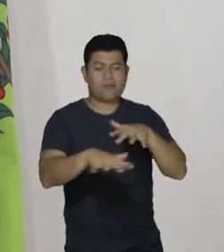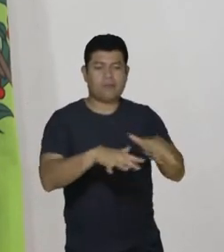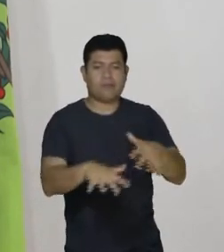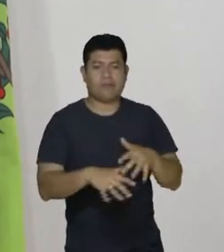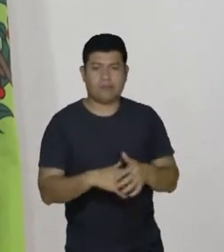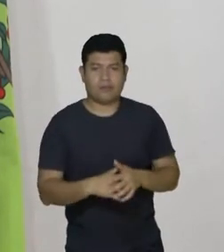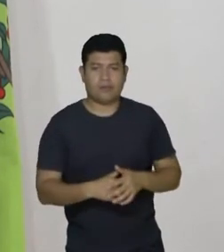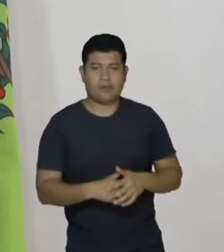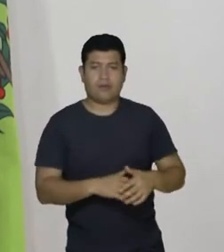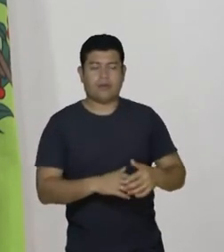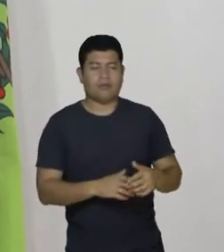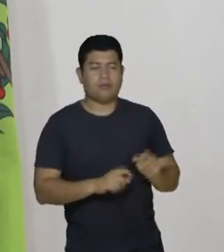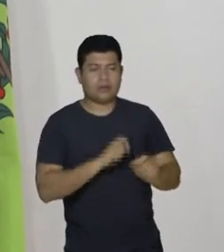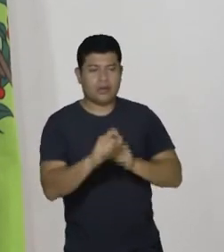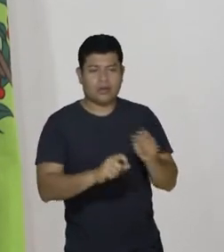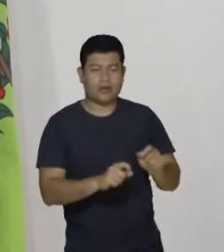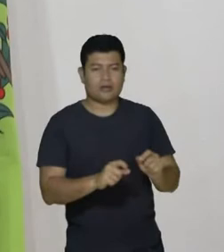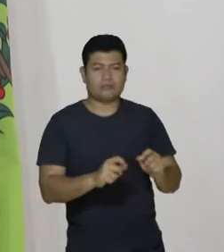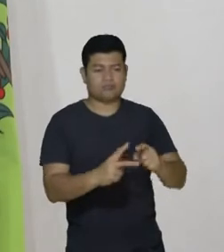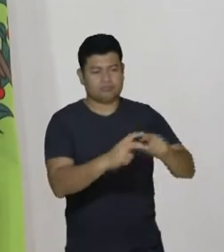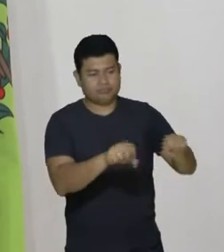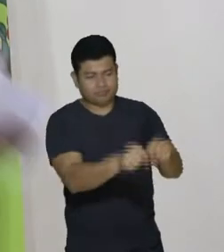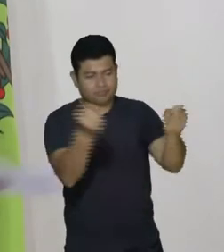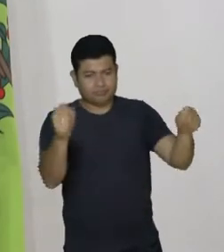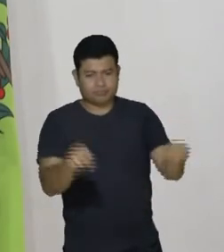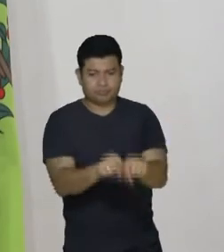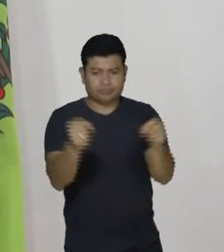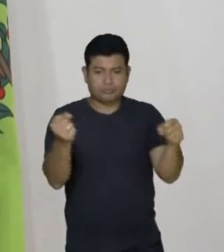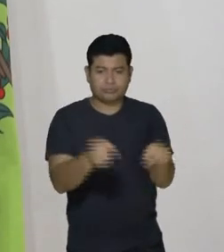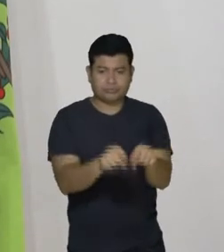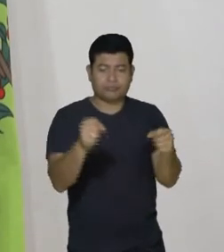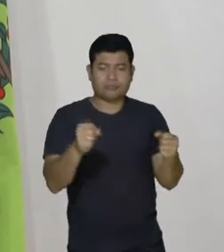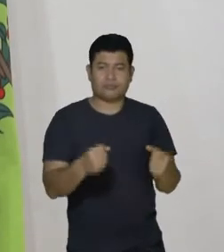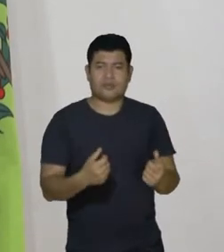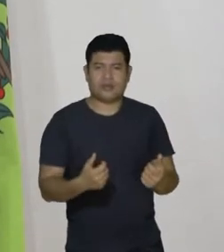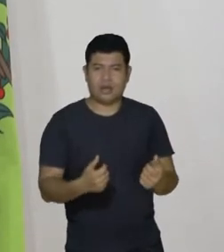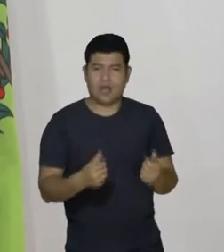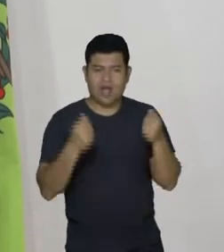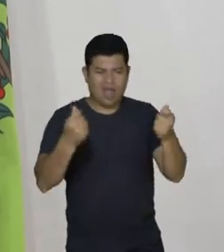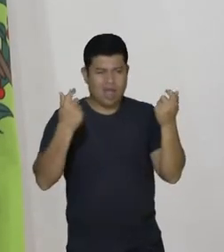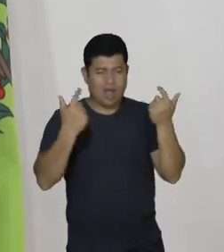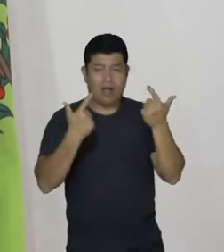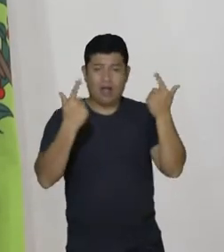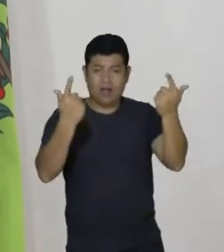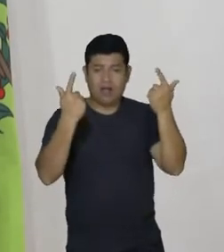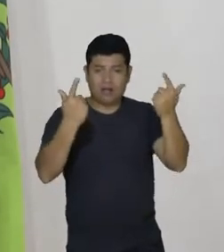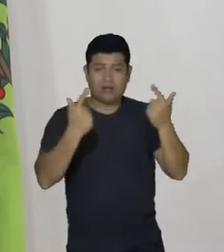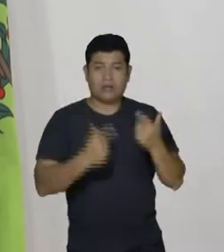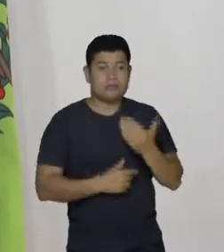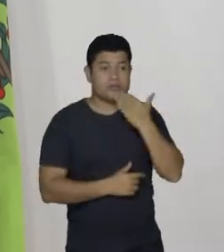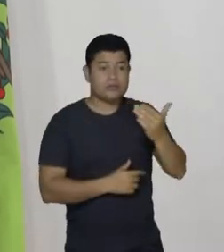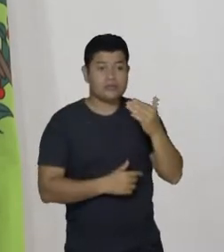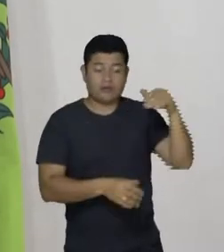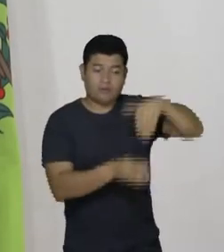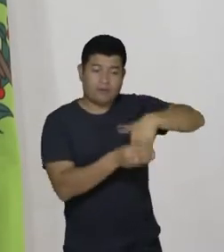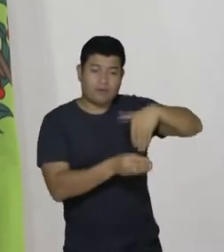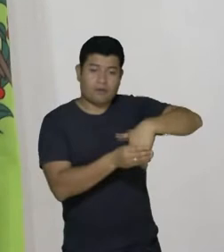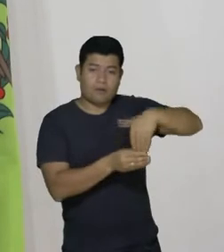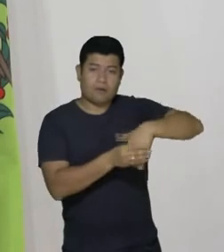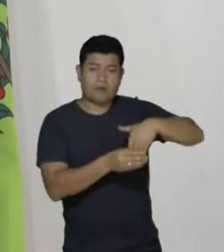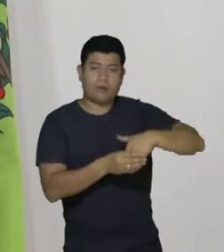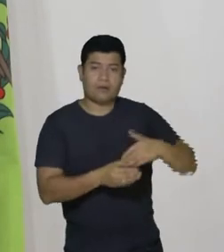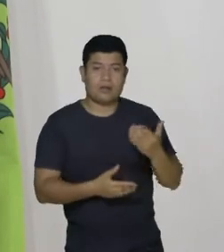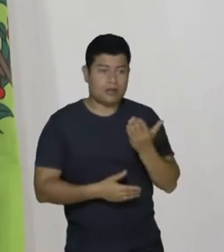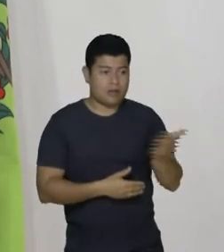para pichar, querem ir para a rua para fazer baderna e para pedir votos para o candidato